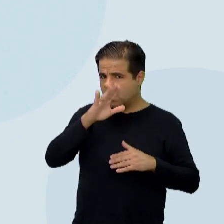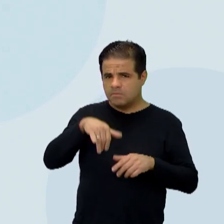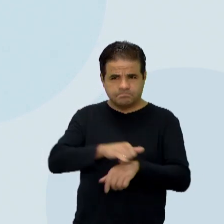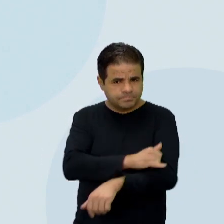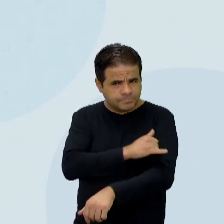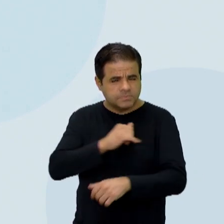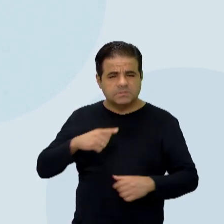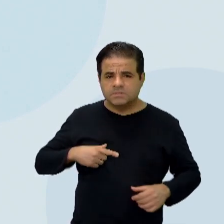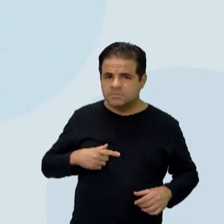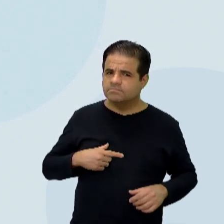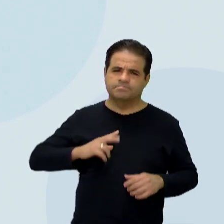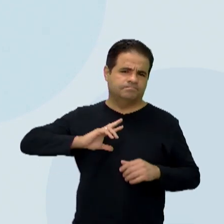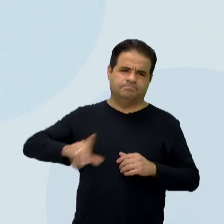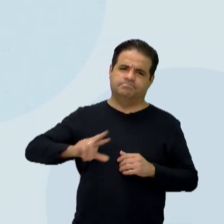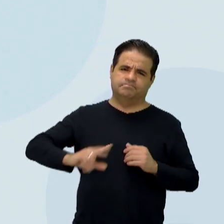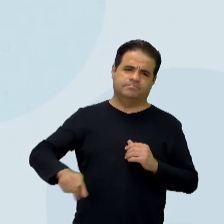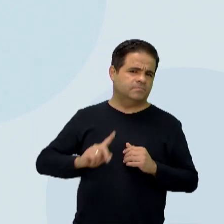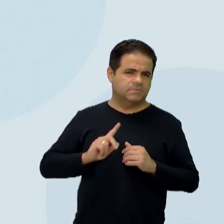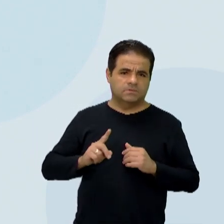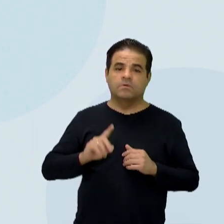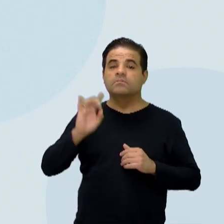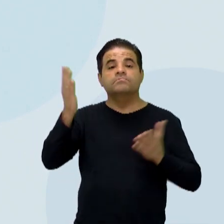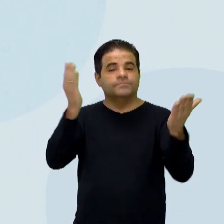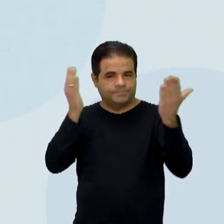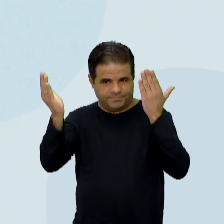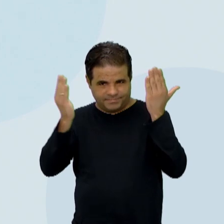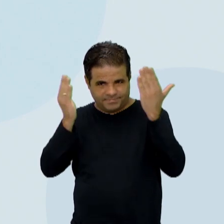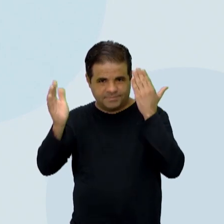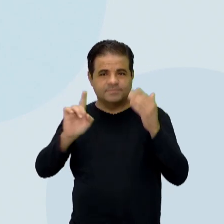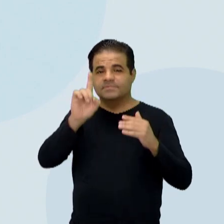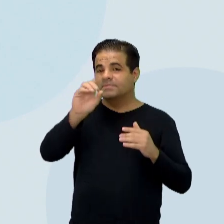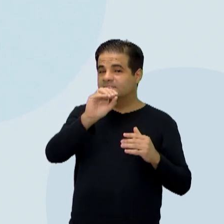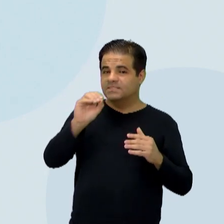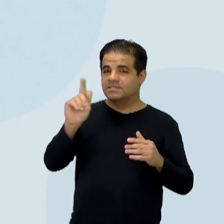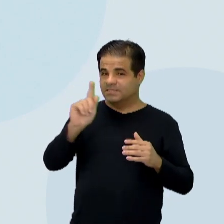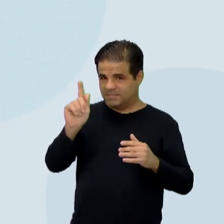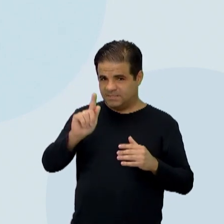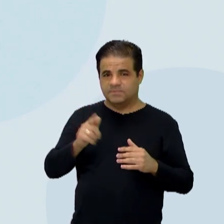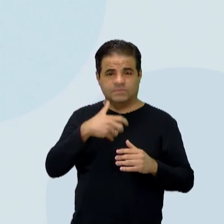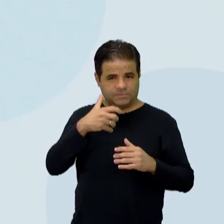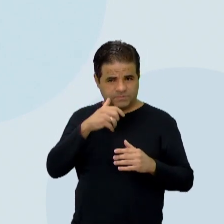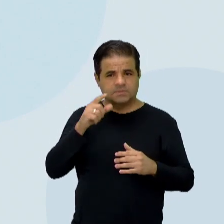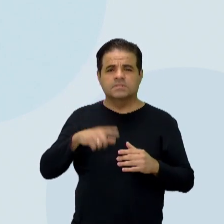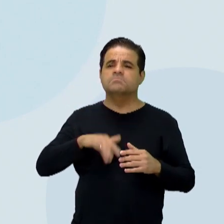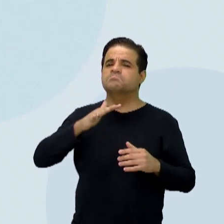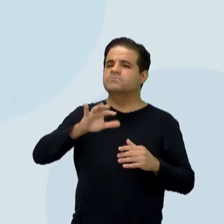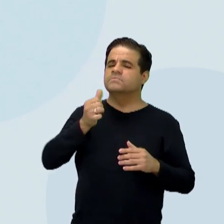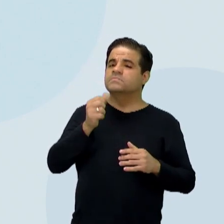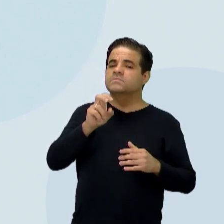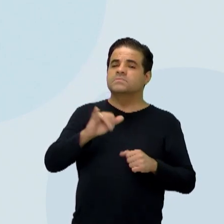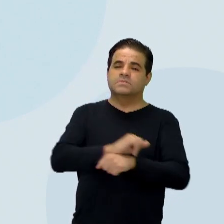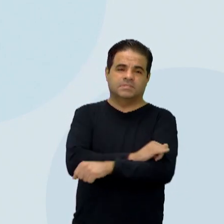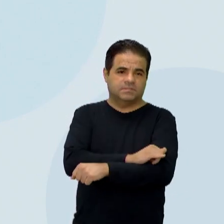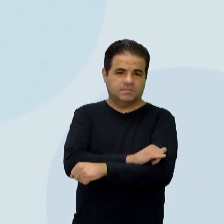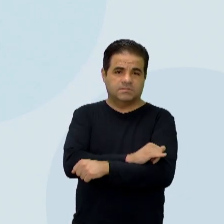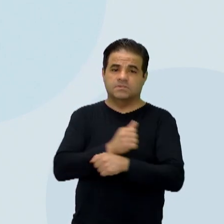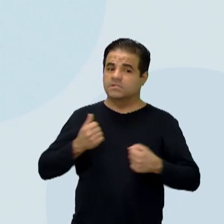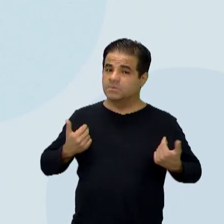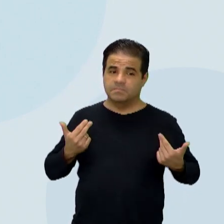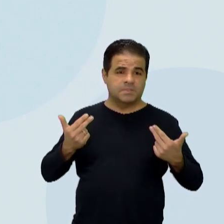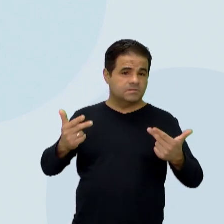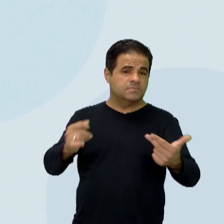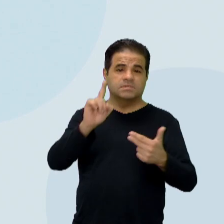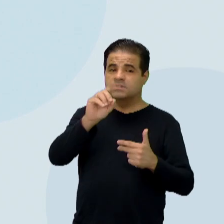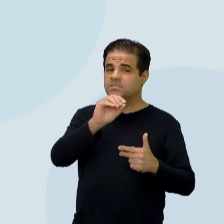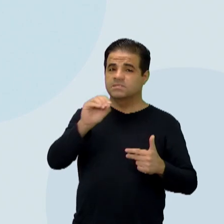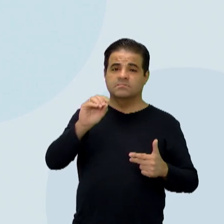existem? Não é não. Só para comparar, 100 gramas da fruta tem em média 65 calorias. É